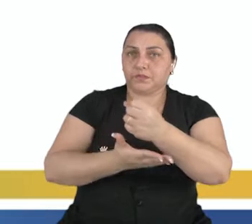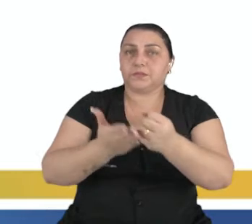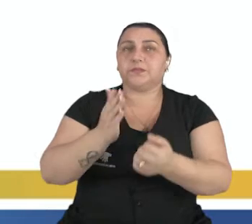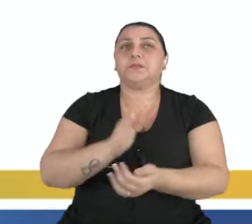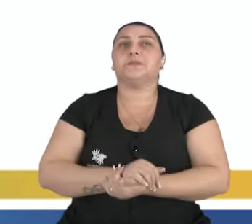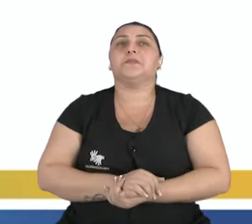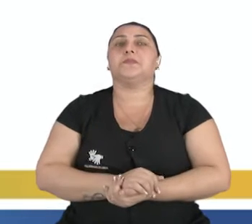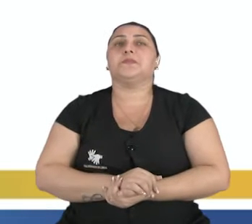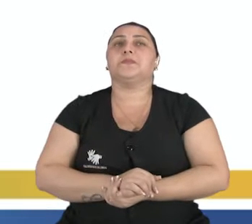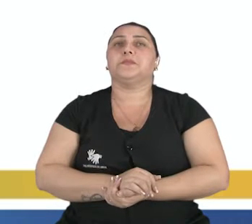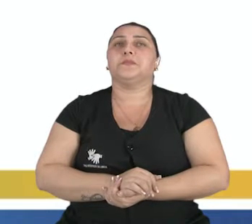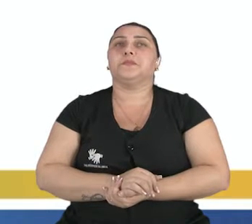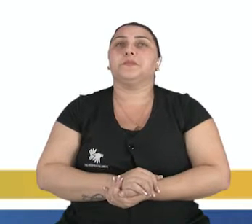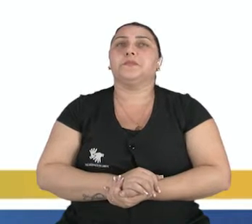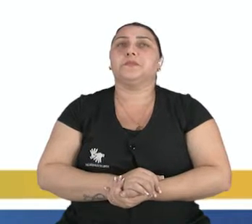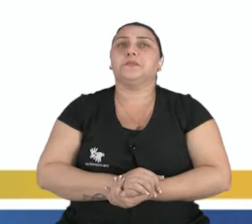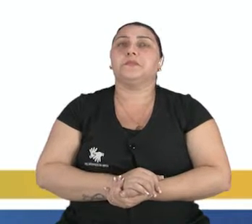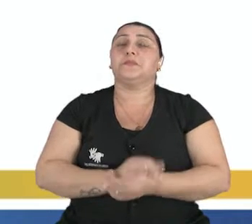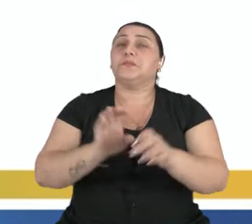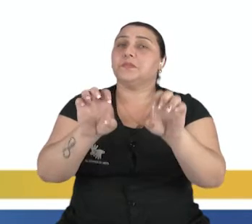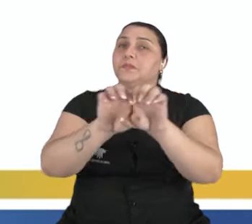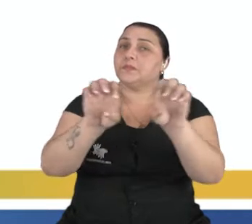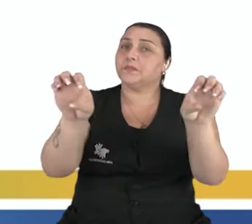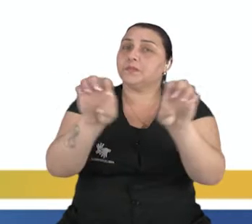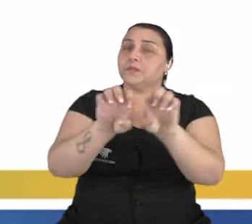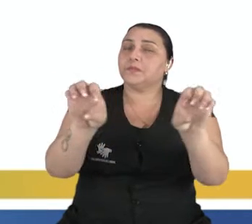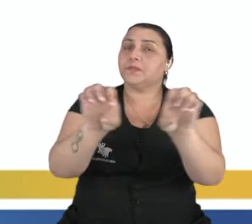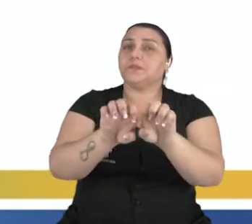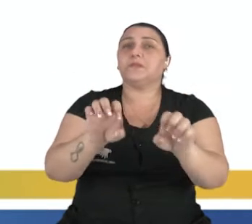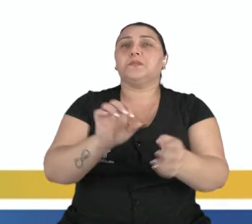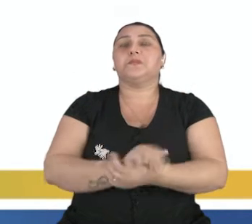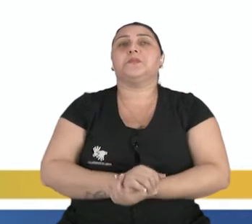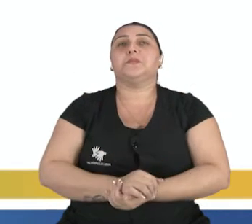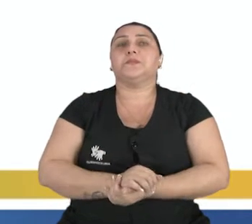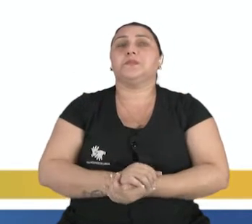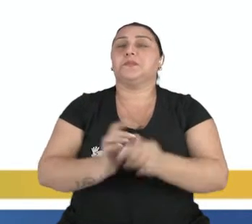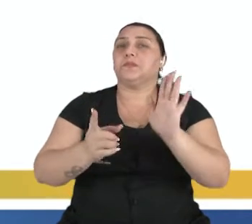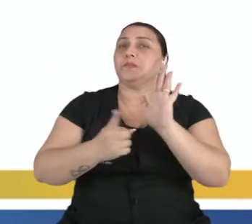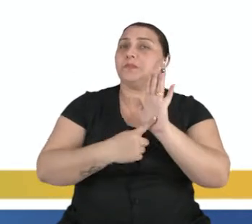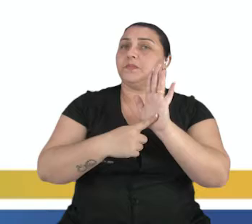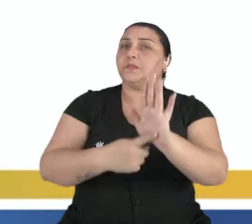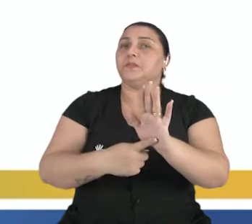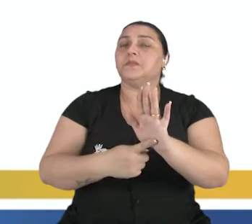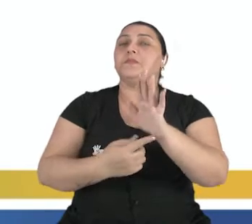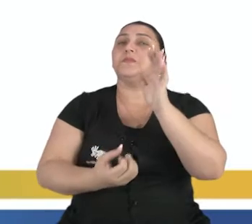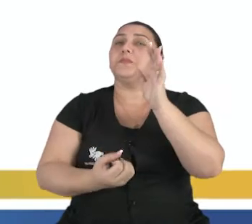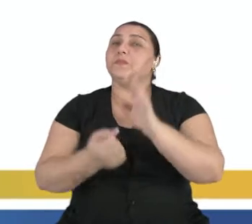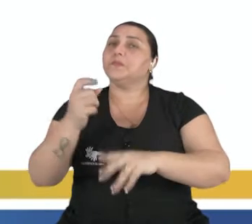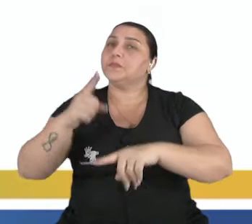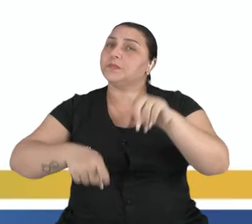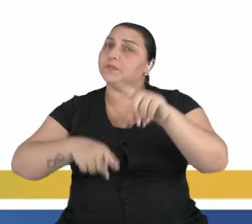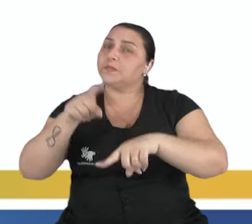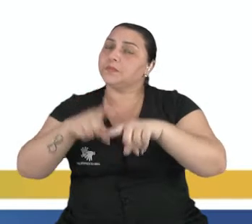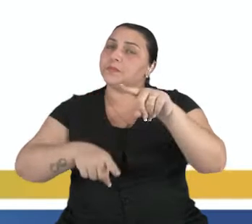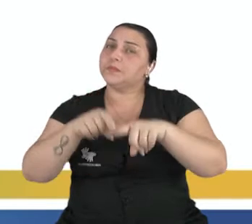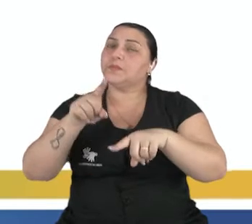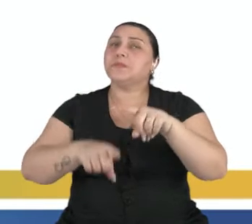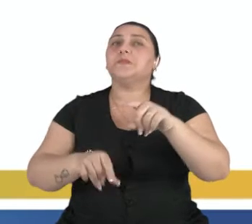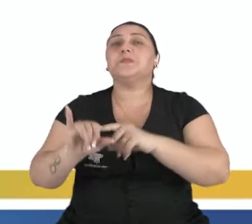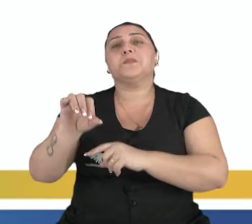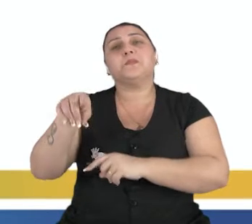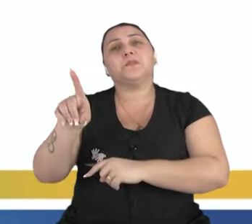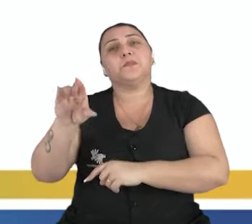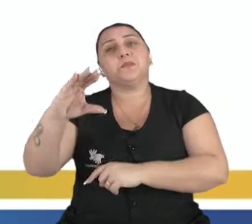ok? Então, essa daqui é uma equação. Toda vez uma equação vai apontar para o produto através do índice